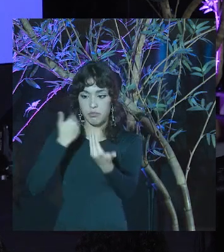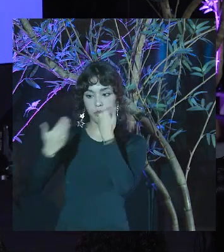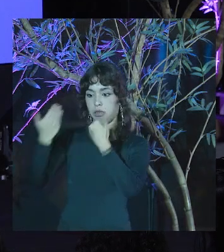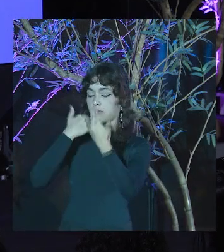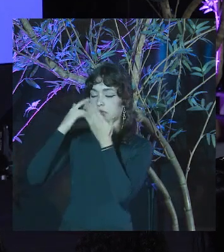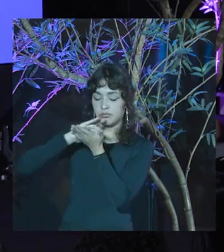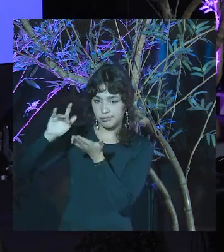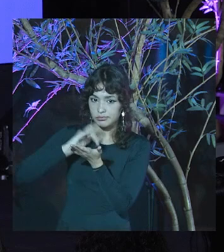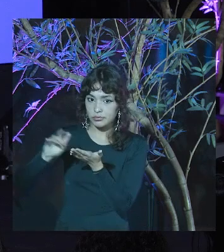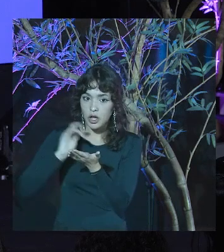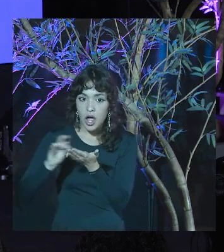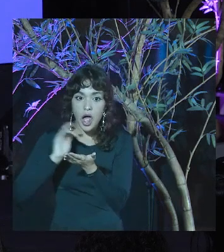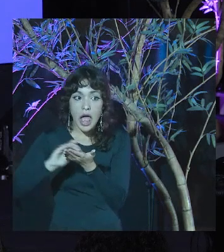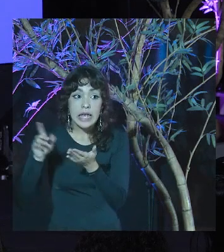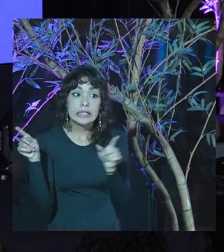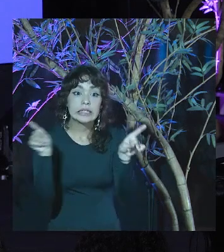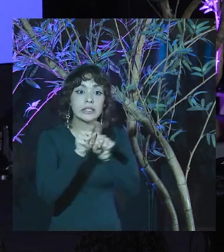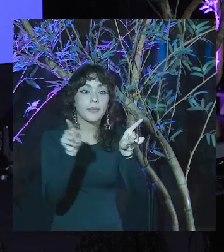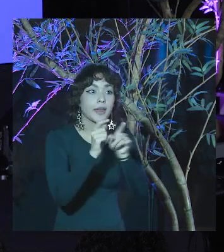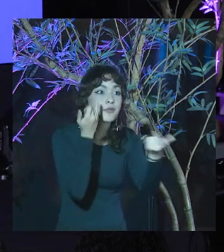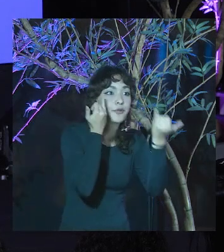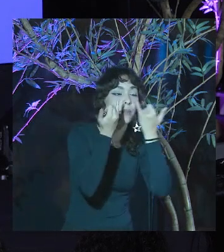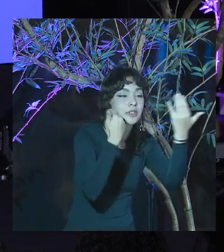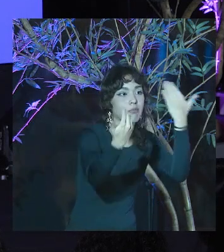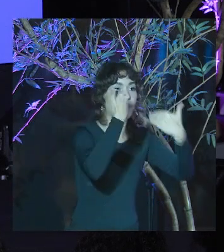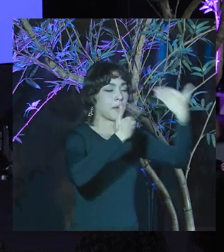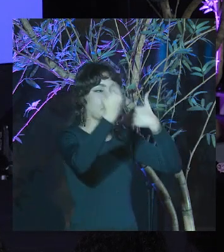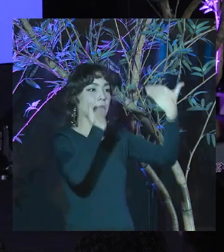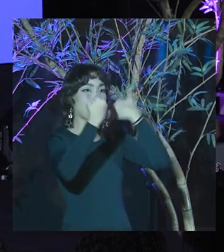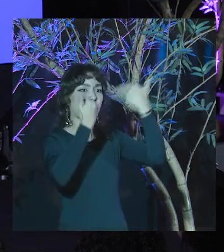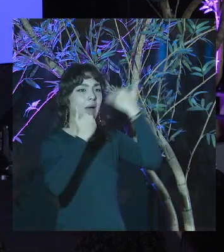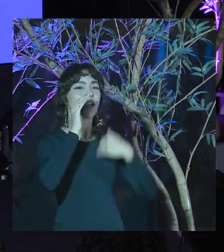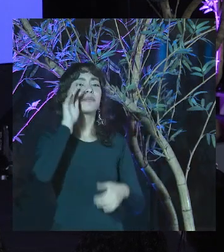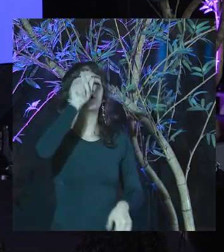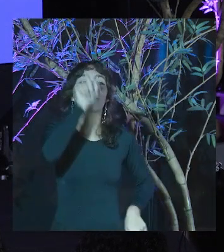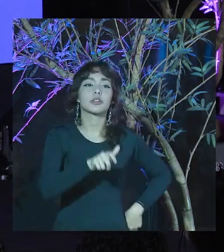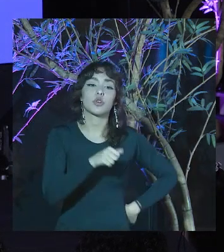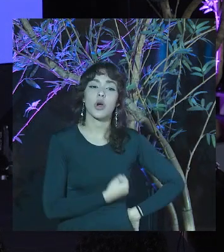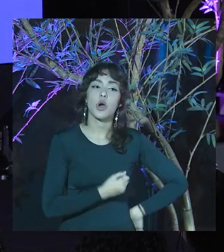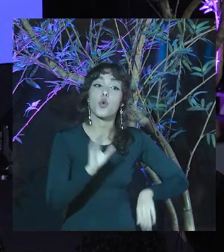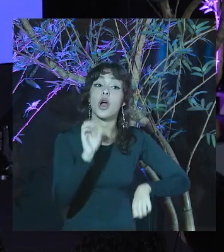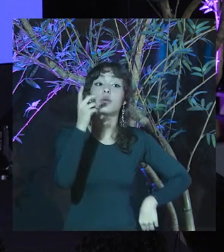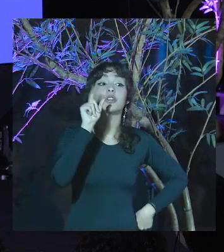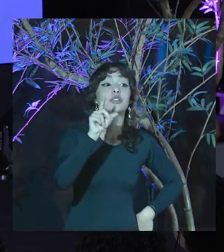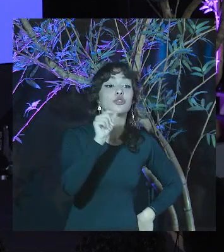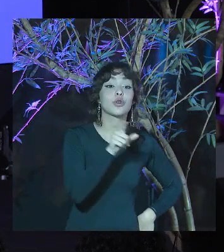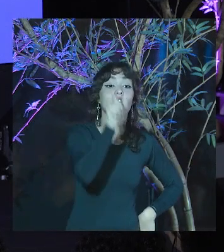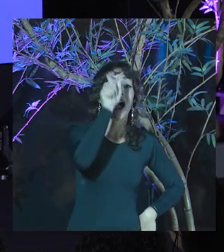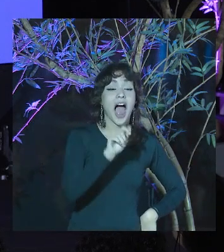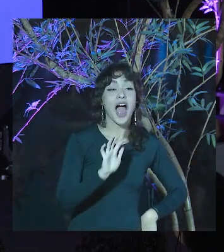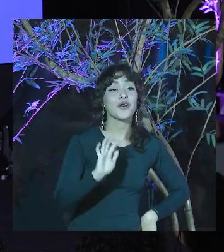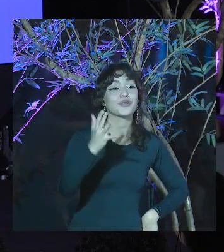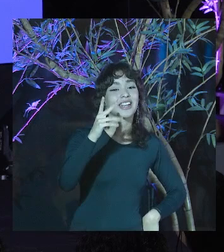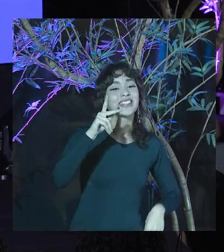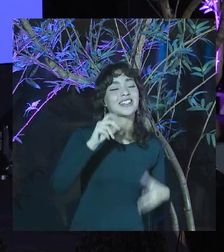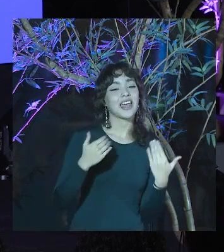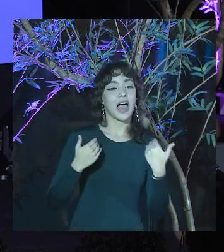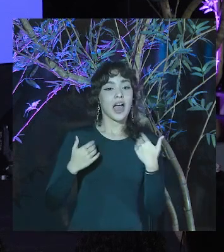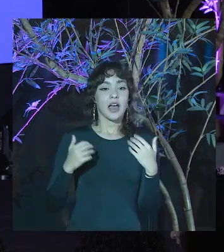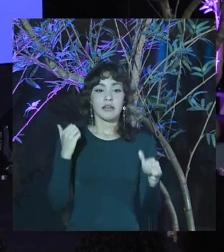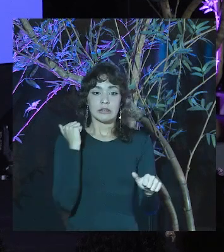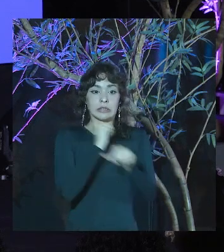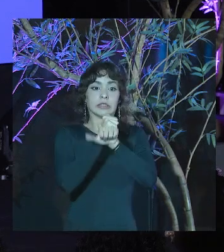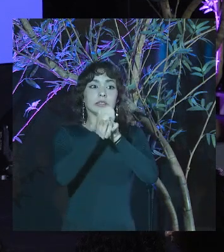disposição, hiperinformada. Acontece um fenômeno para ela, que a gente chama de paralisia decisória. É